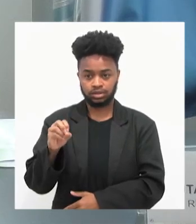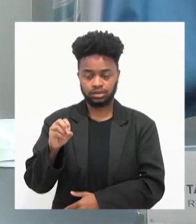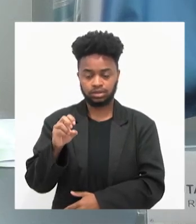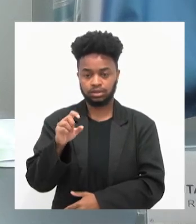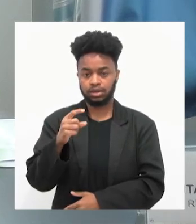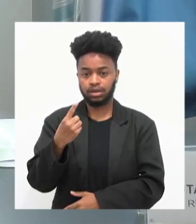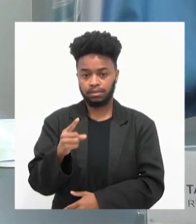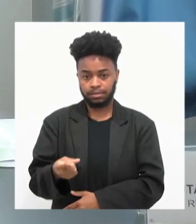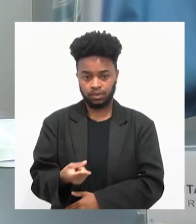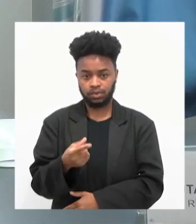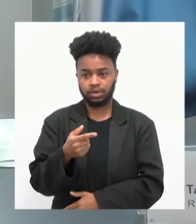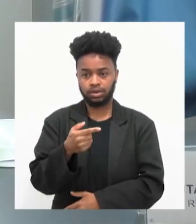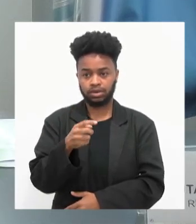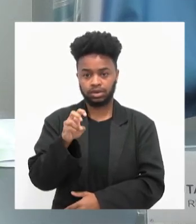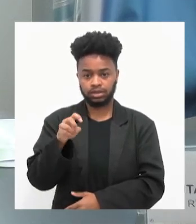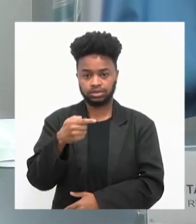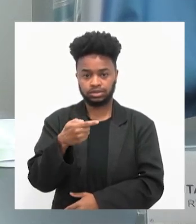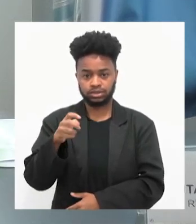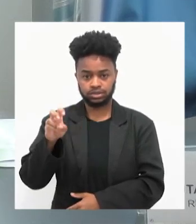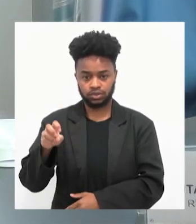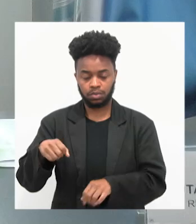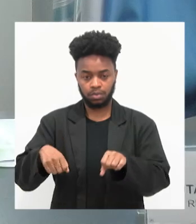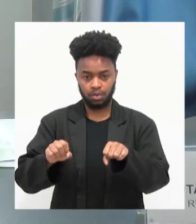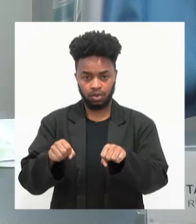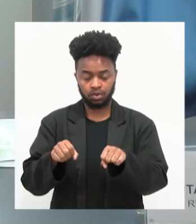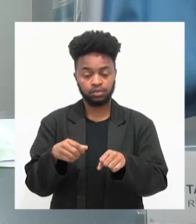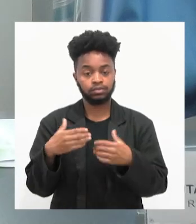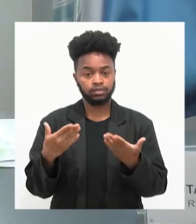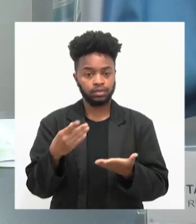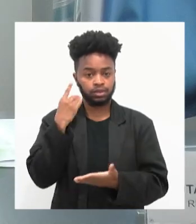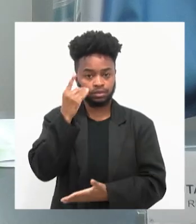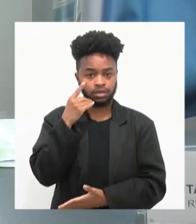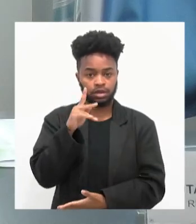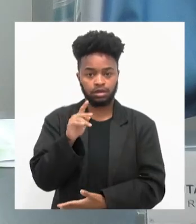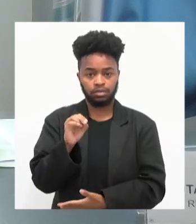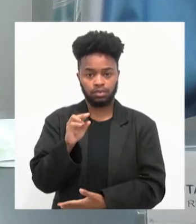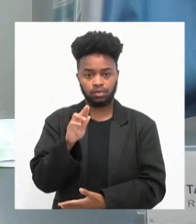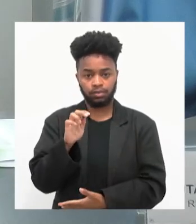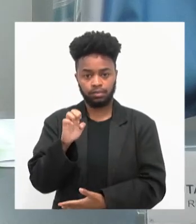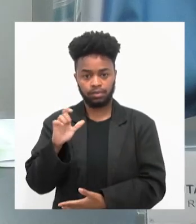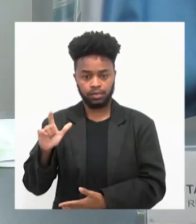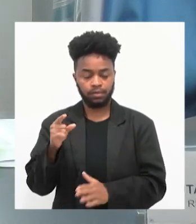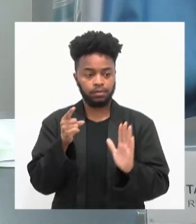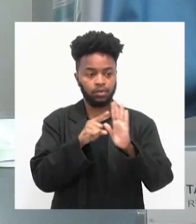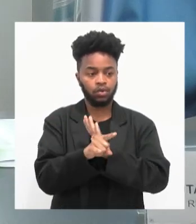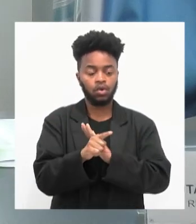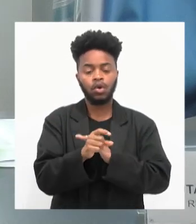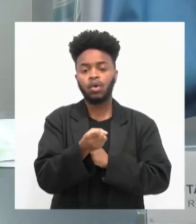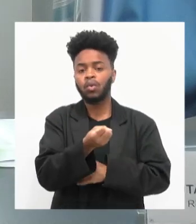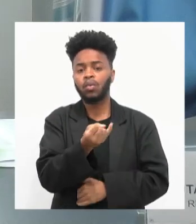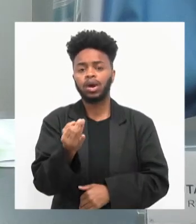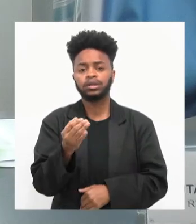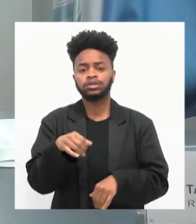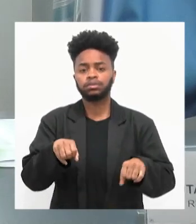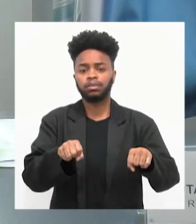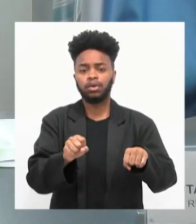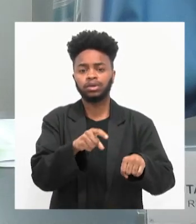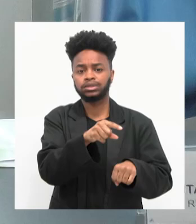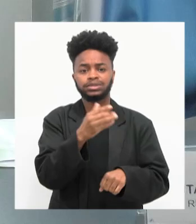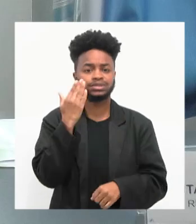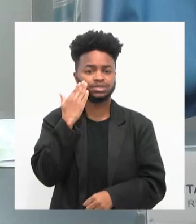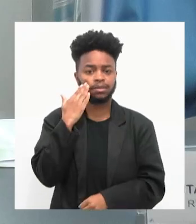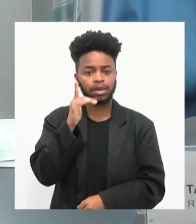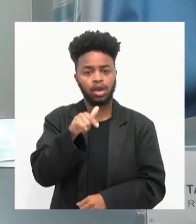1.575 motos. E aí o deputado Poubel agora pergunta a ele se dessas motos, quantas ele tem ciência de que são